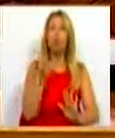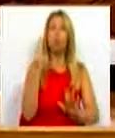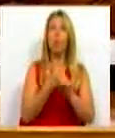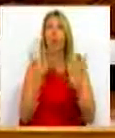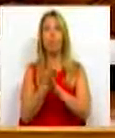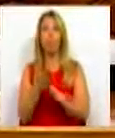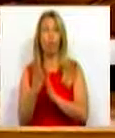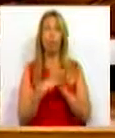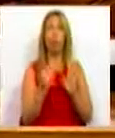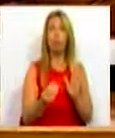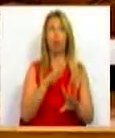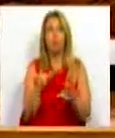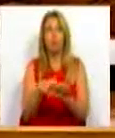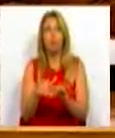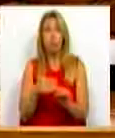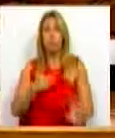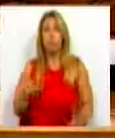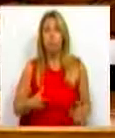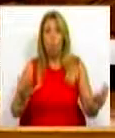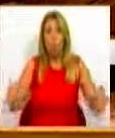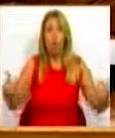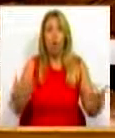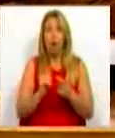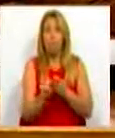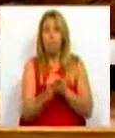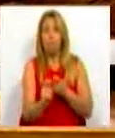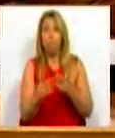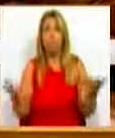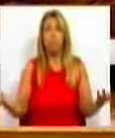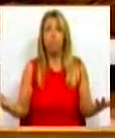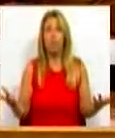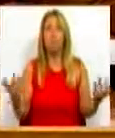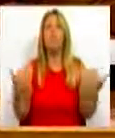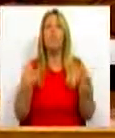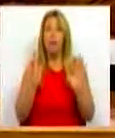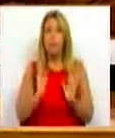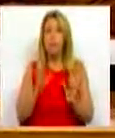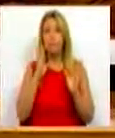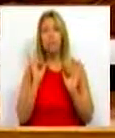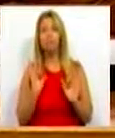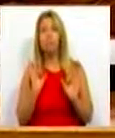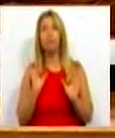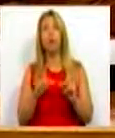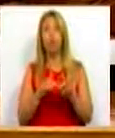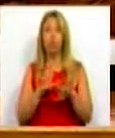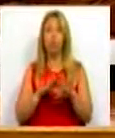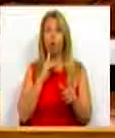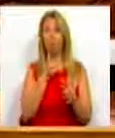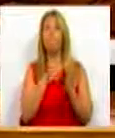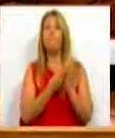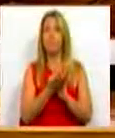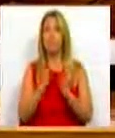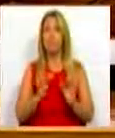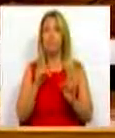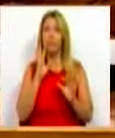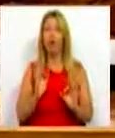fazem parte legítima e importante de qualquer prestação deste tipo, mas que têm que ser preservadas para preservar a própria medida. E um modelo que seja mais